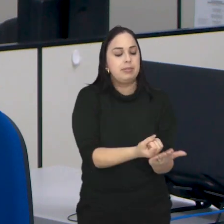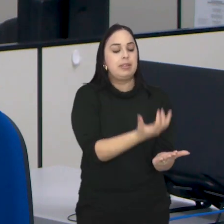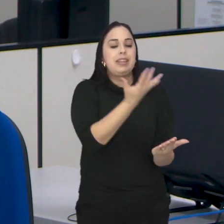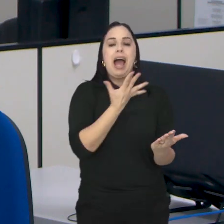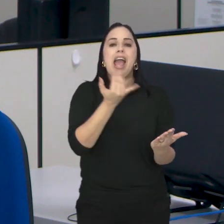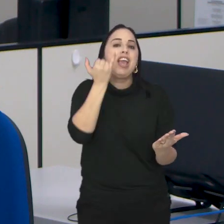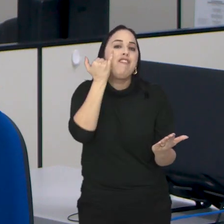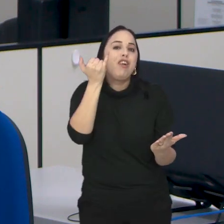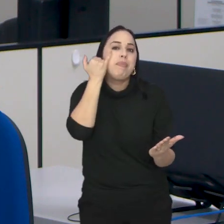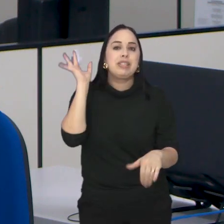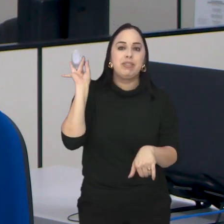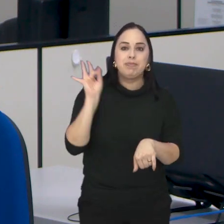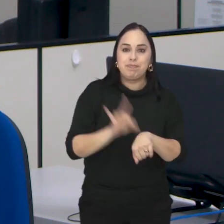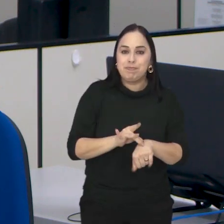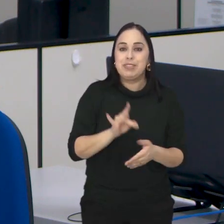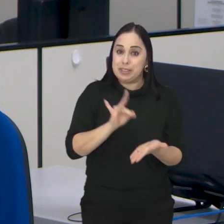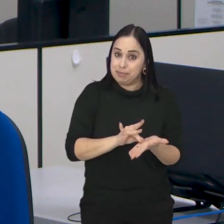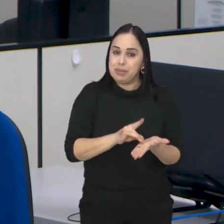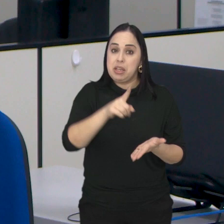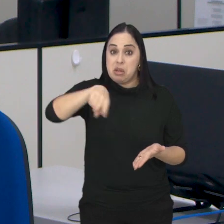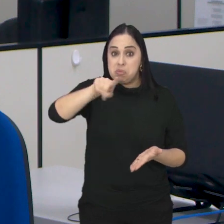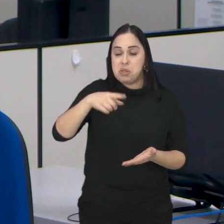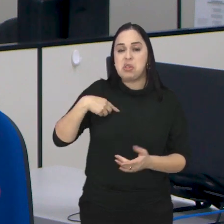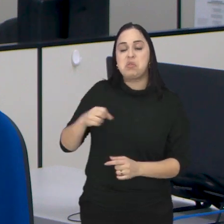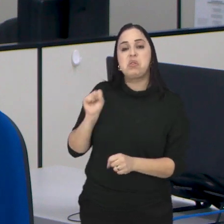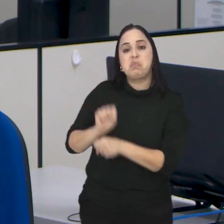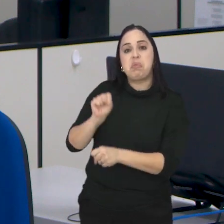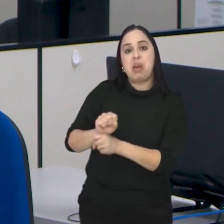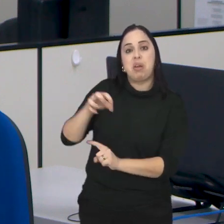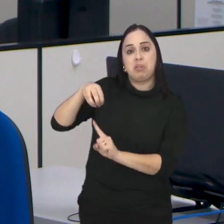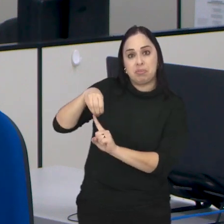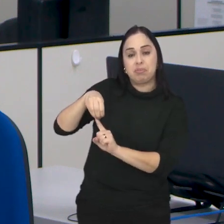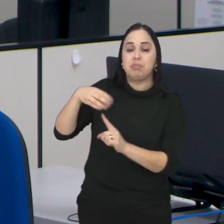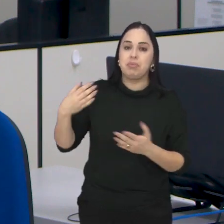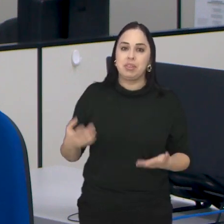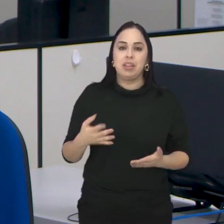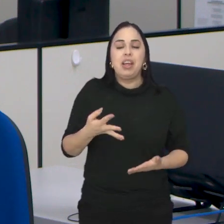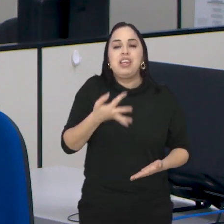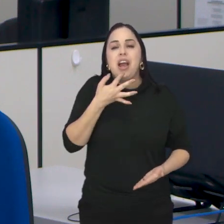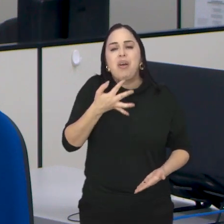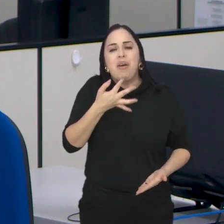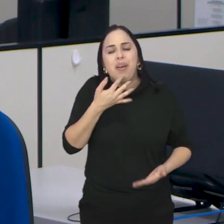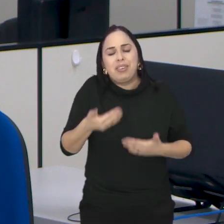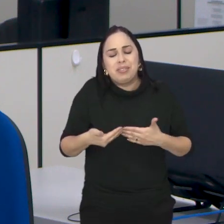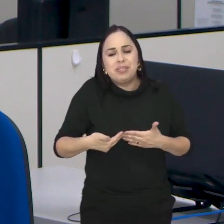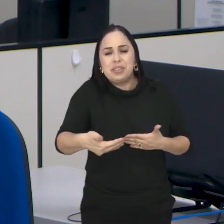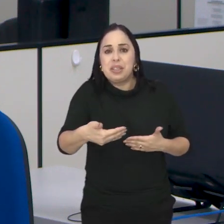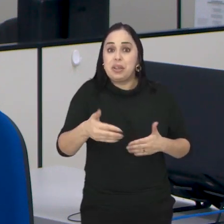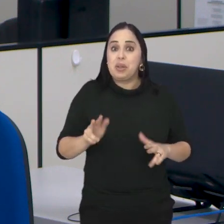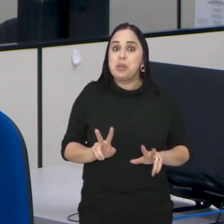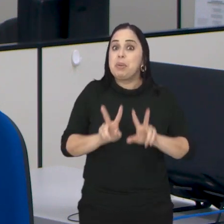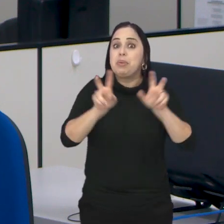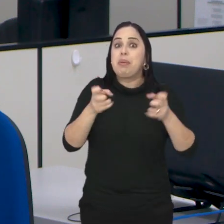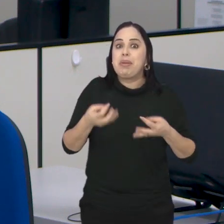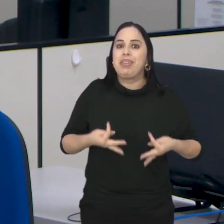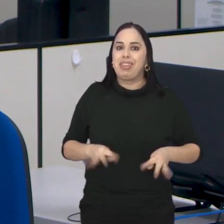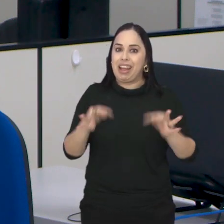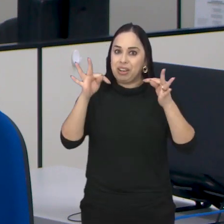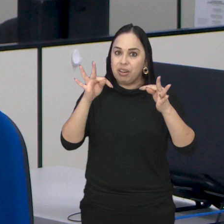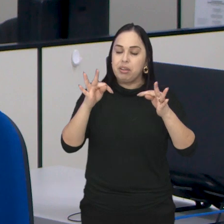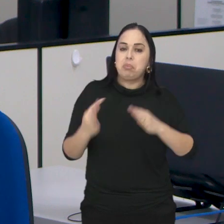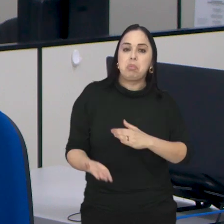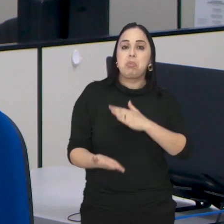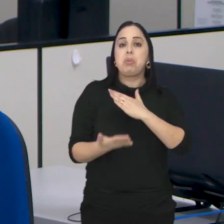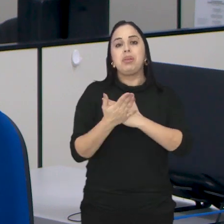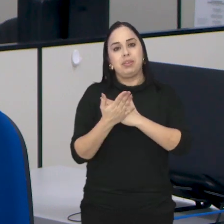fornecem informações em tempo real para as pessoas que aguardam no ponto de ônibus. Conheça a partir de agora mais sobre essa tecnologia